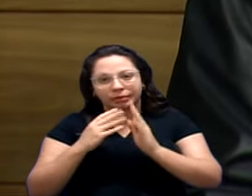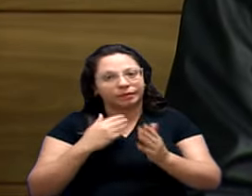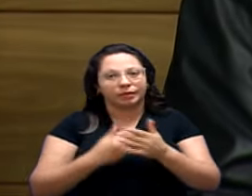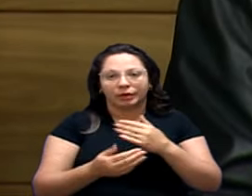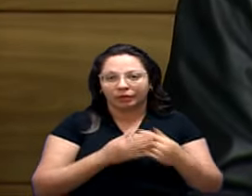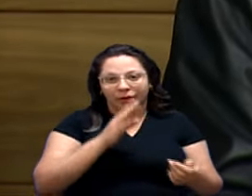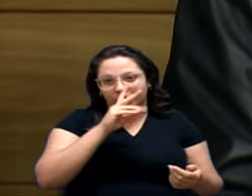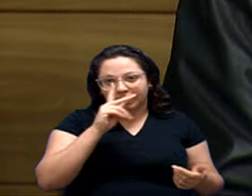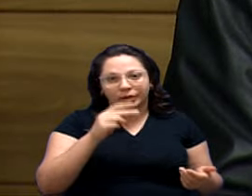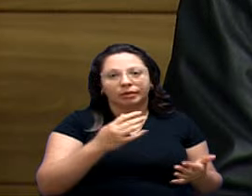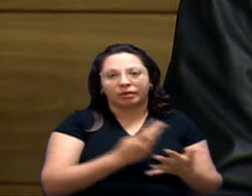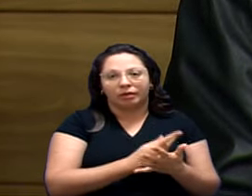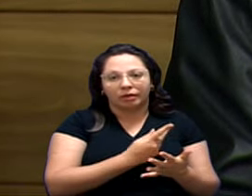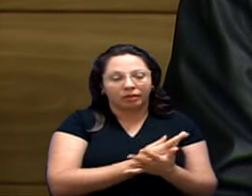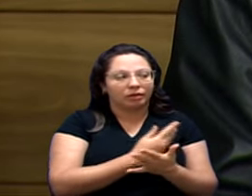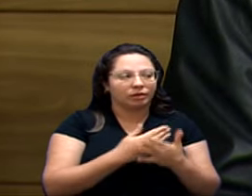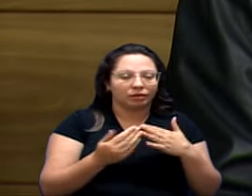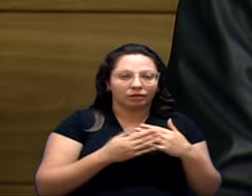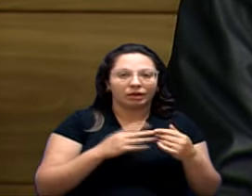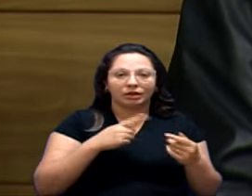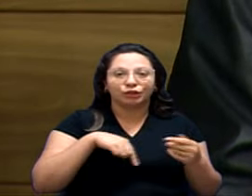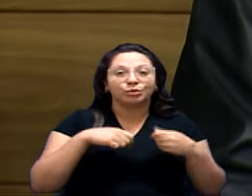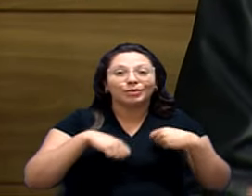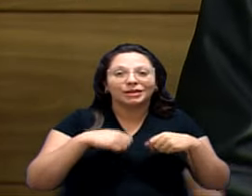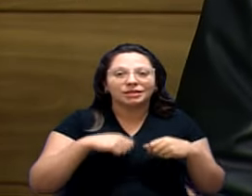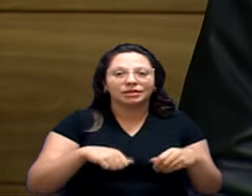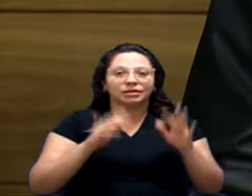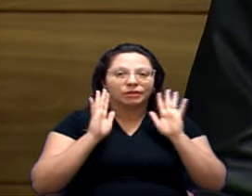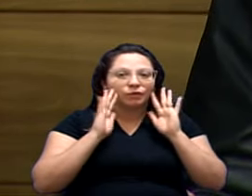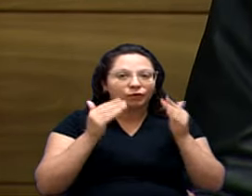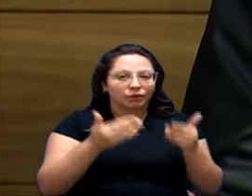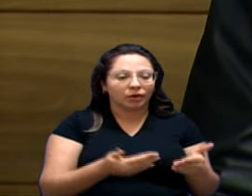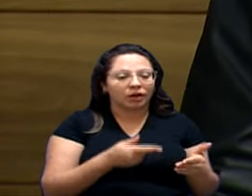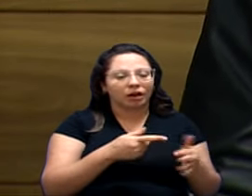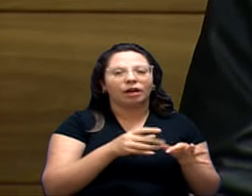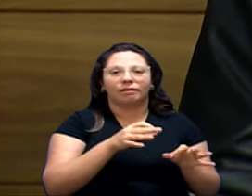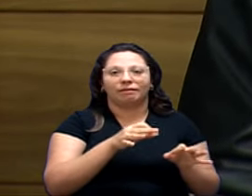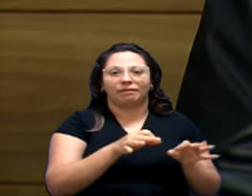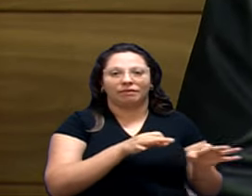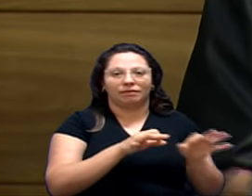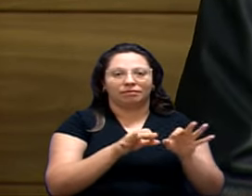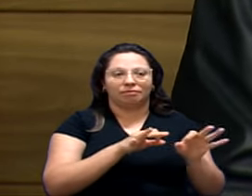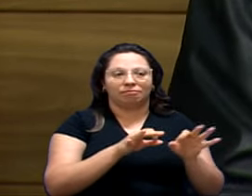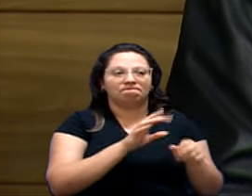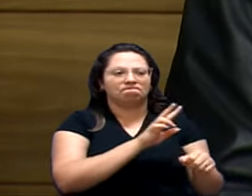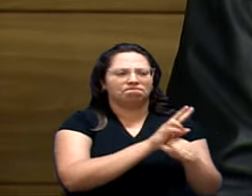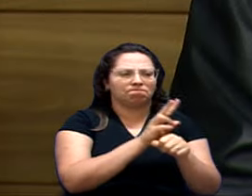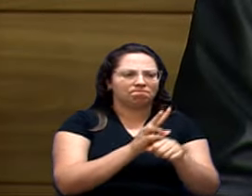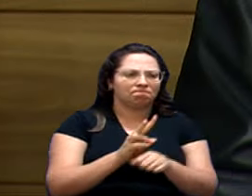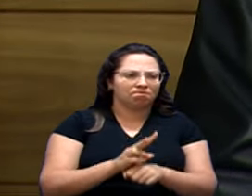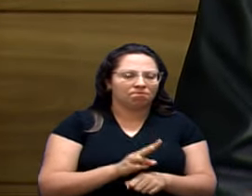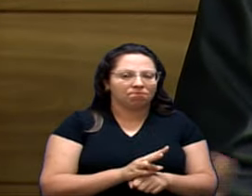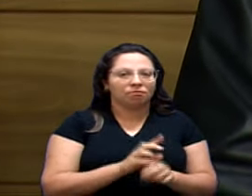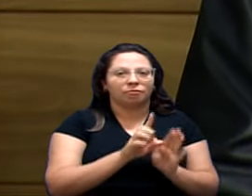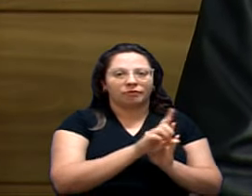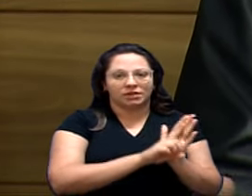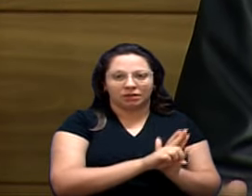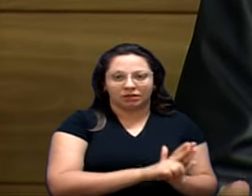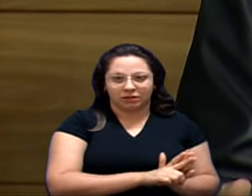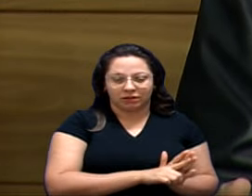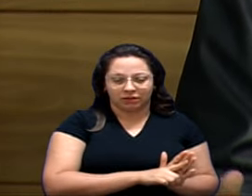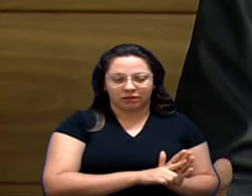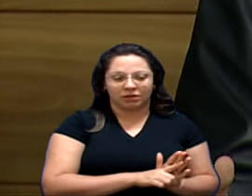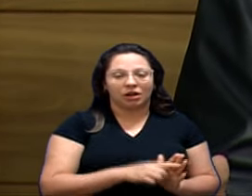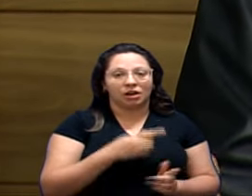na fiscalização estamos correto porque se não houver fiscalização de nada vai valer toda essa aprovação e outro